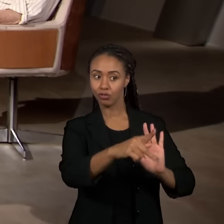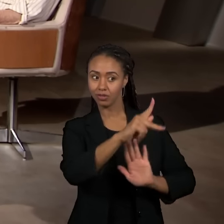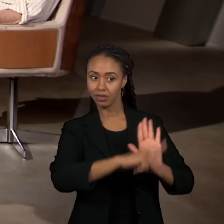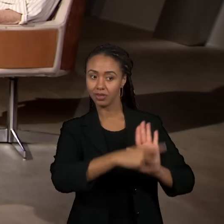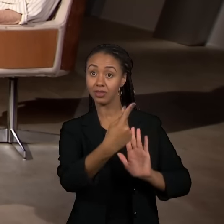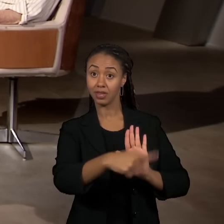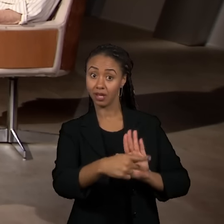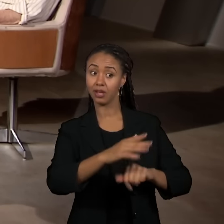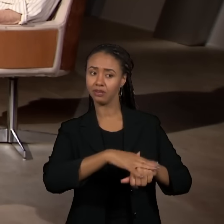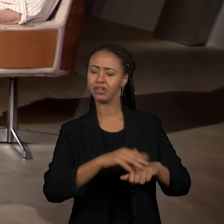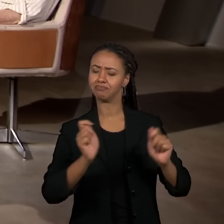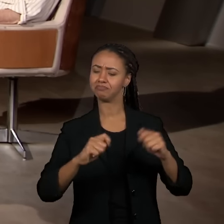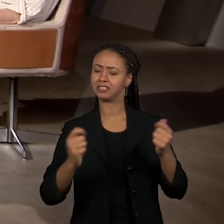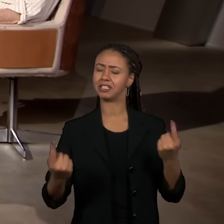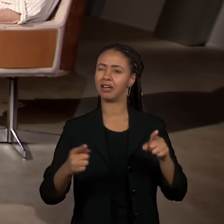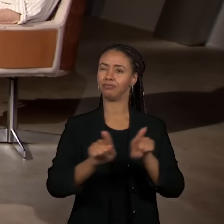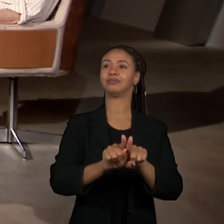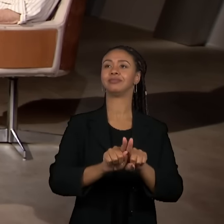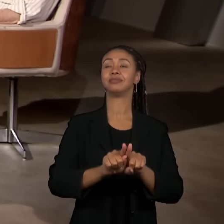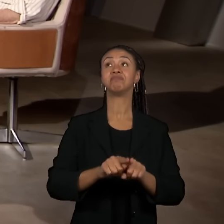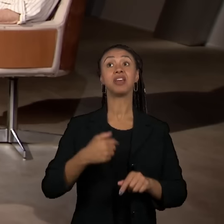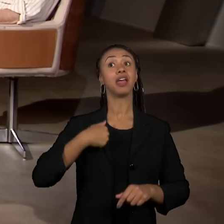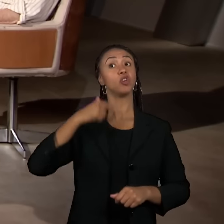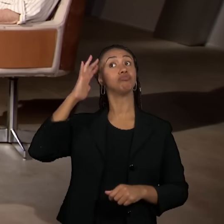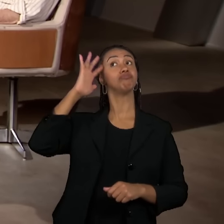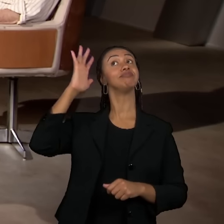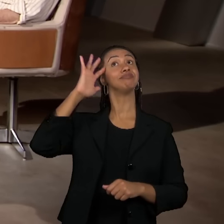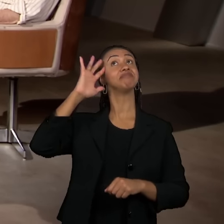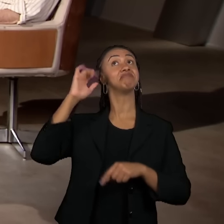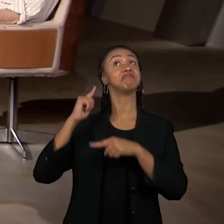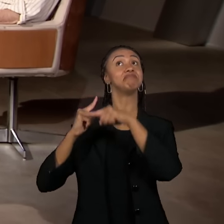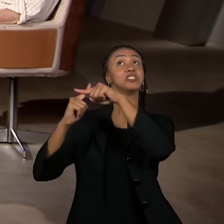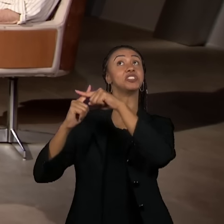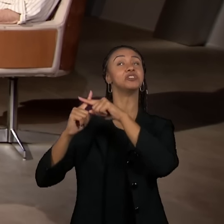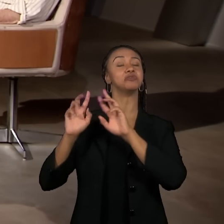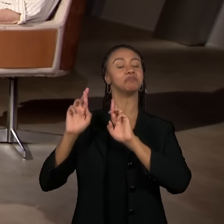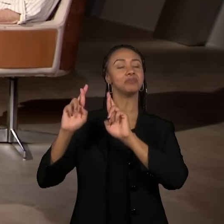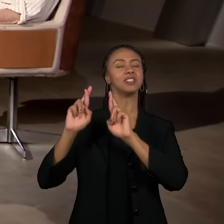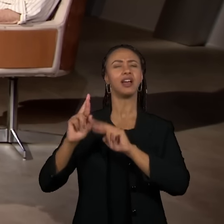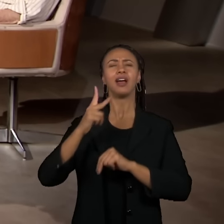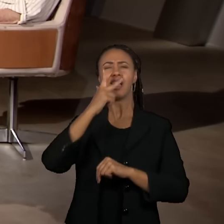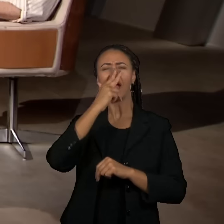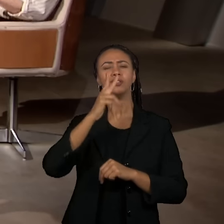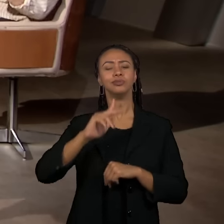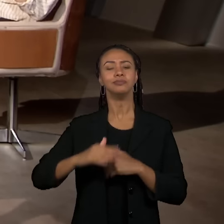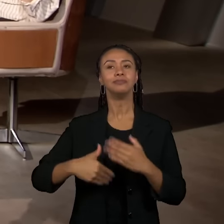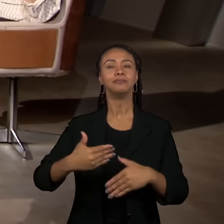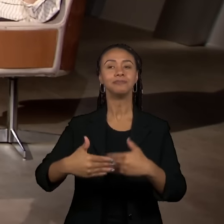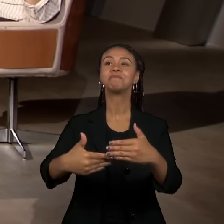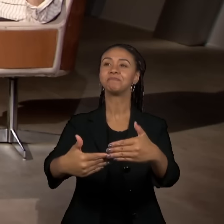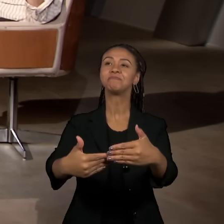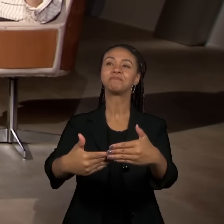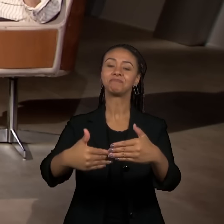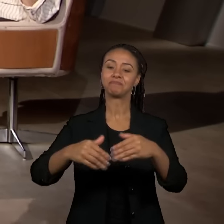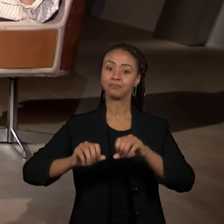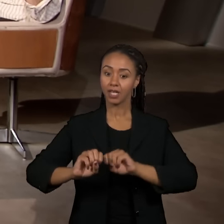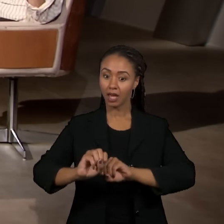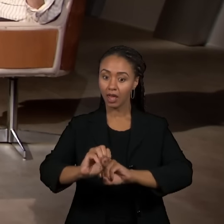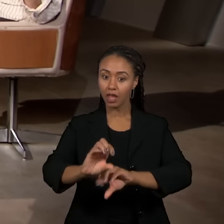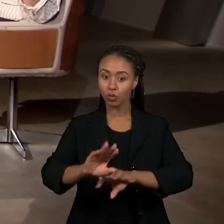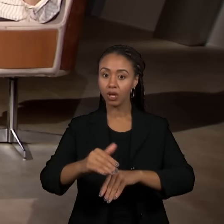faz então eu sou bastante otimista tô bastante otimista que eu acho que a gente tá indo pra educação que